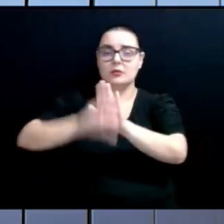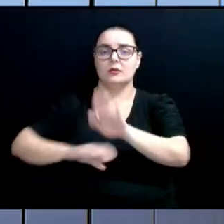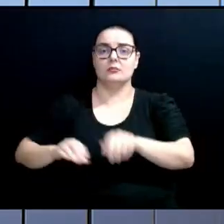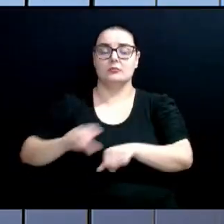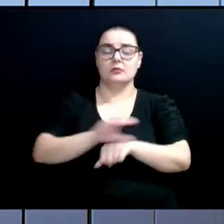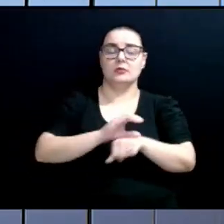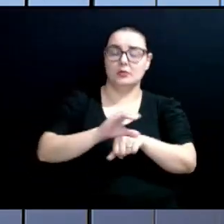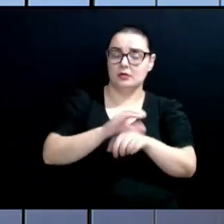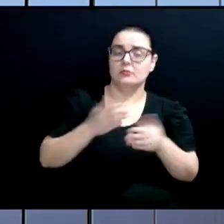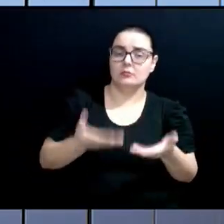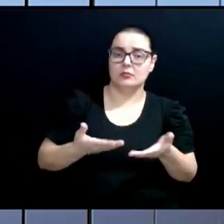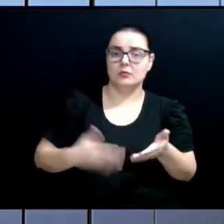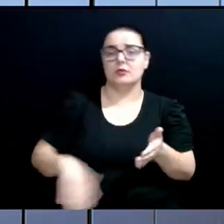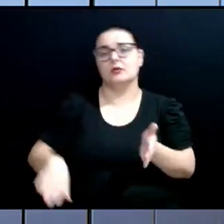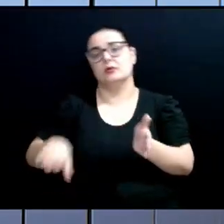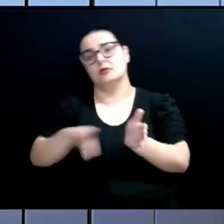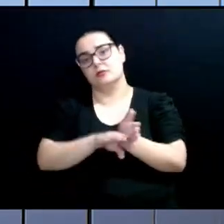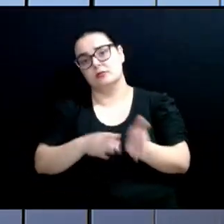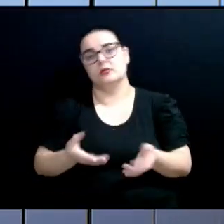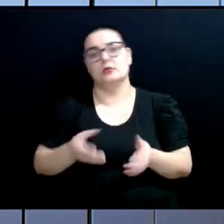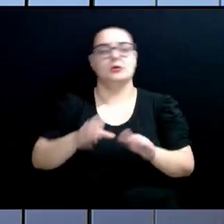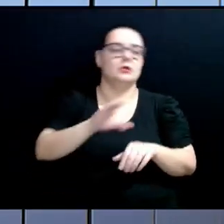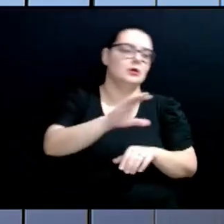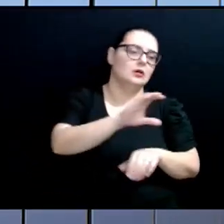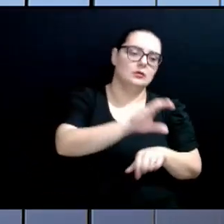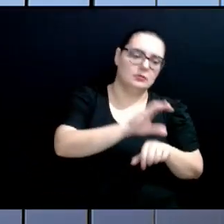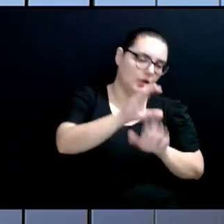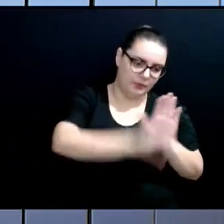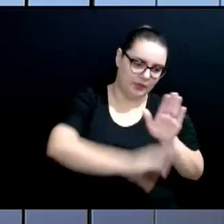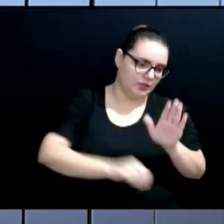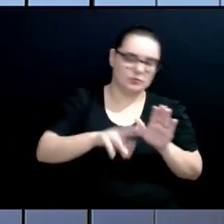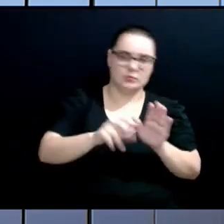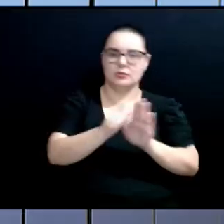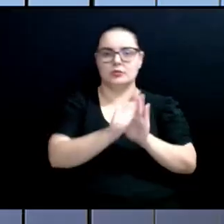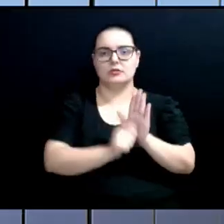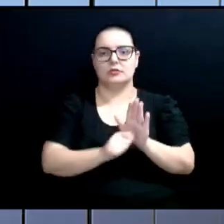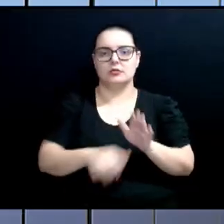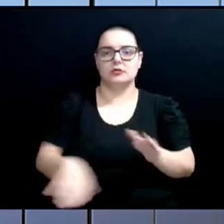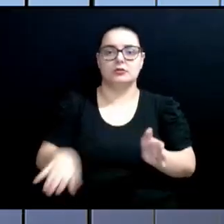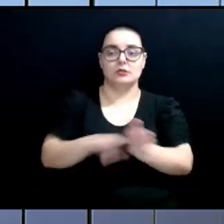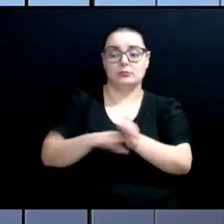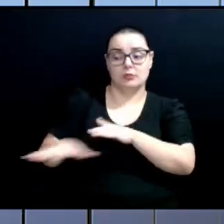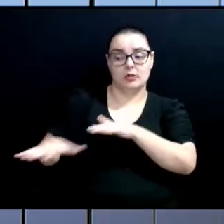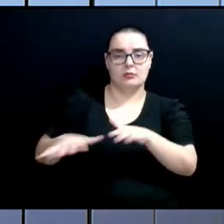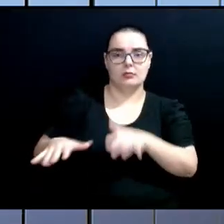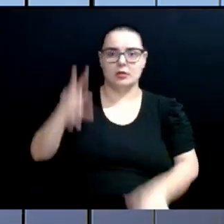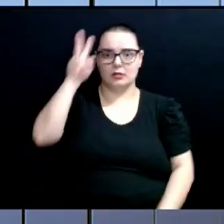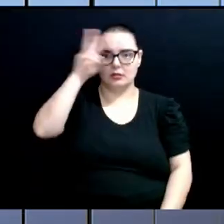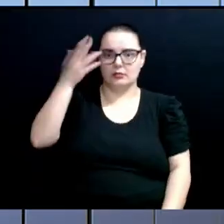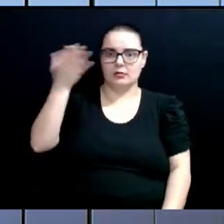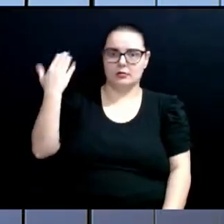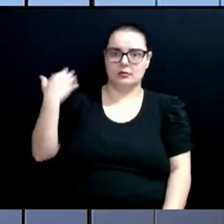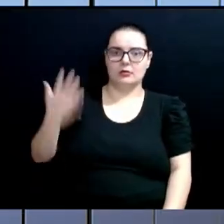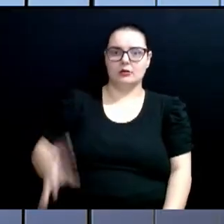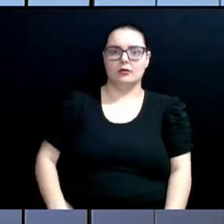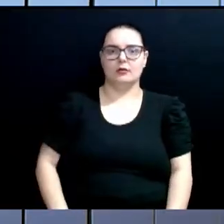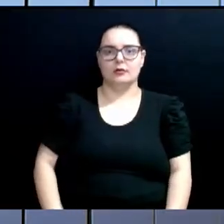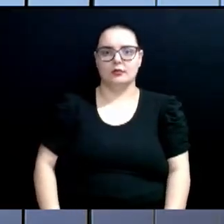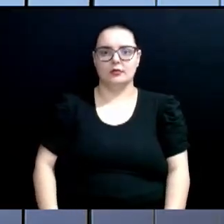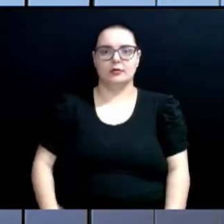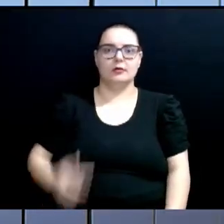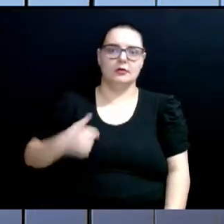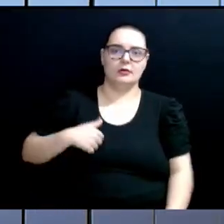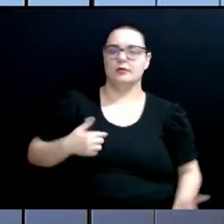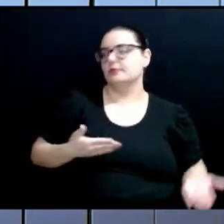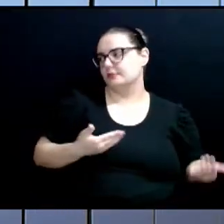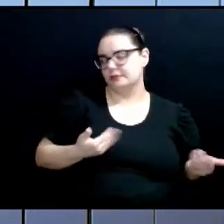vieram capítulos ou artigos que vieram a partir dessa mobilização, né? Me lembro que né, eu era garoto, passava na